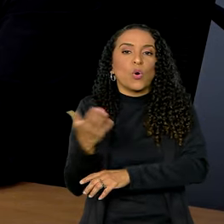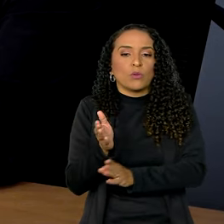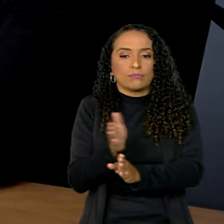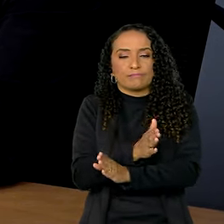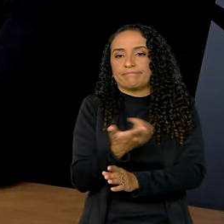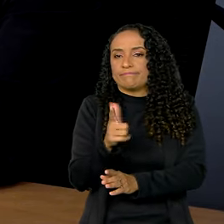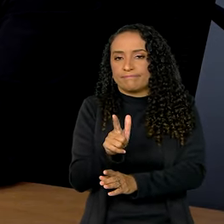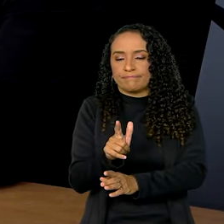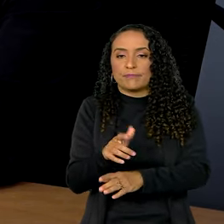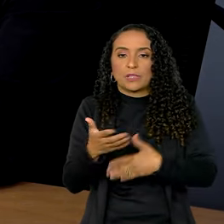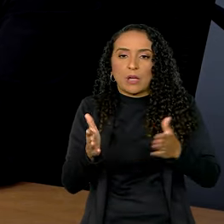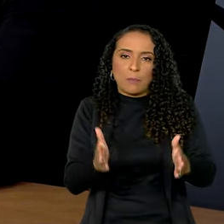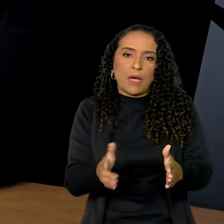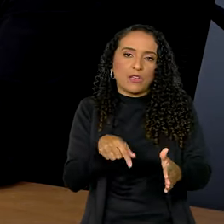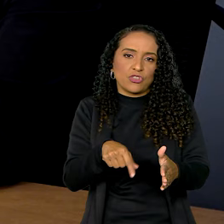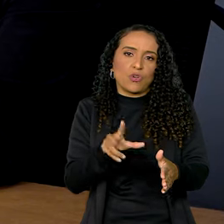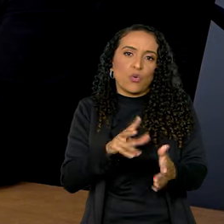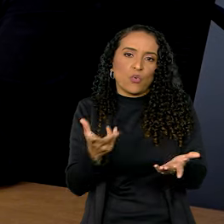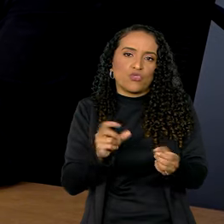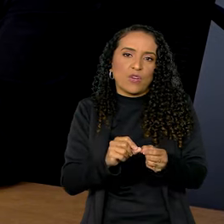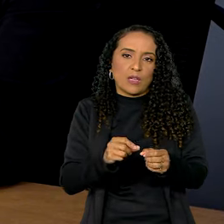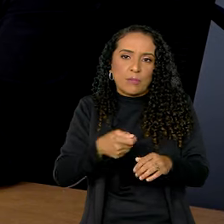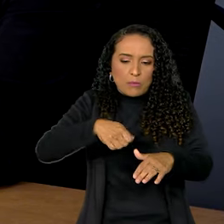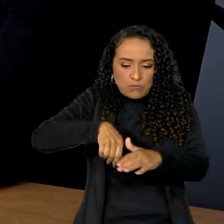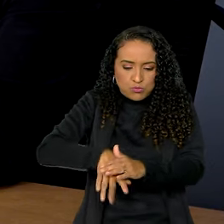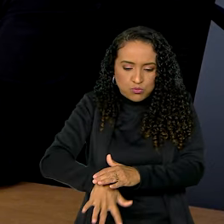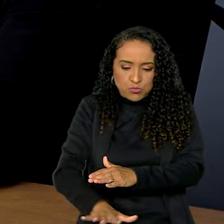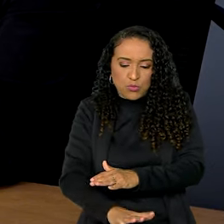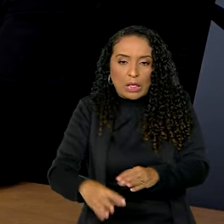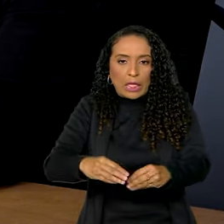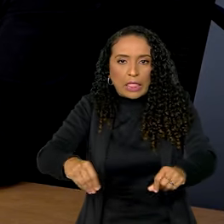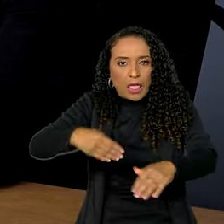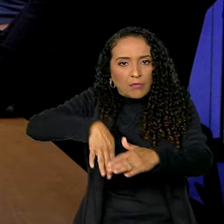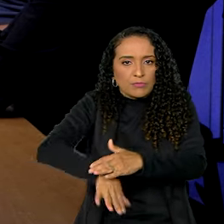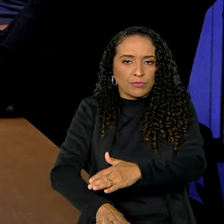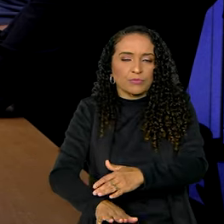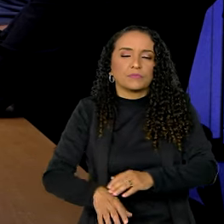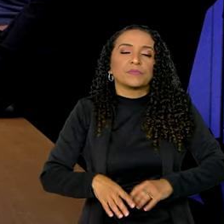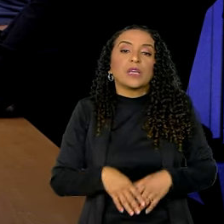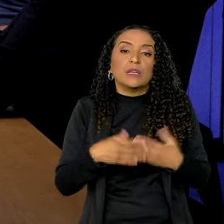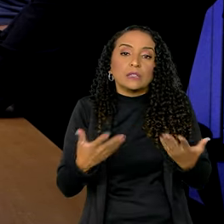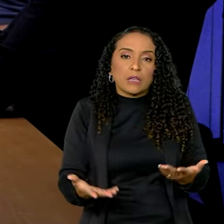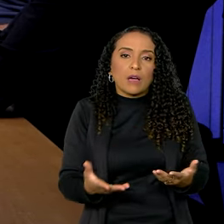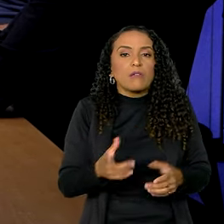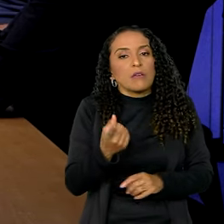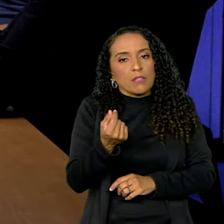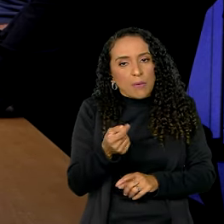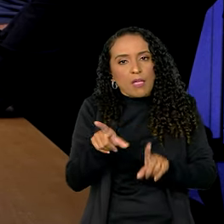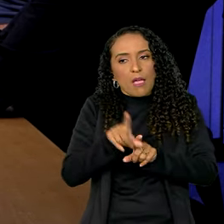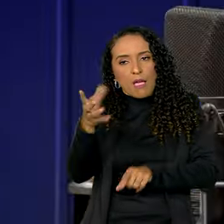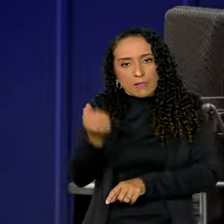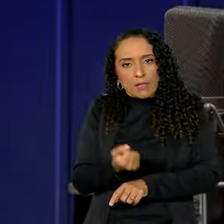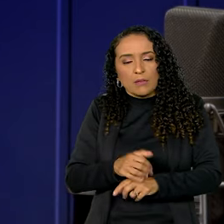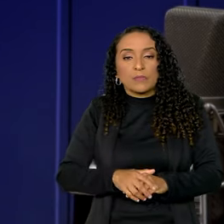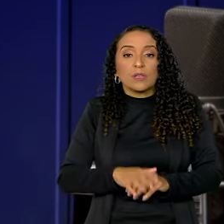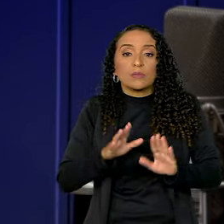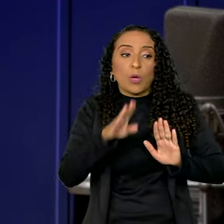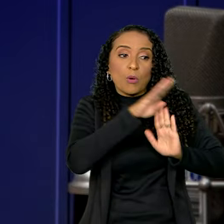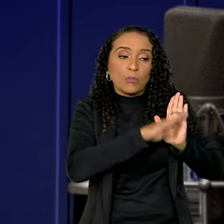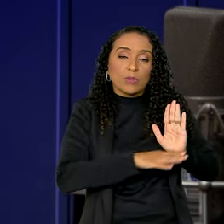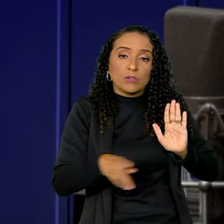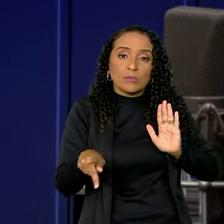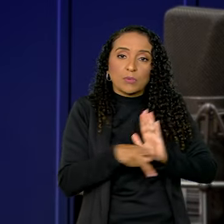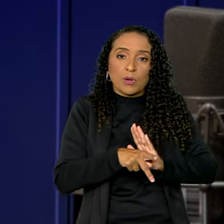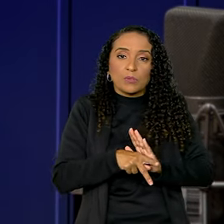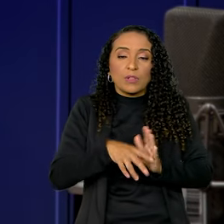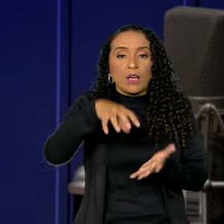outra parte não Então essa outra parte acaba indo hoje para aterro mas uma parte é é reciclada então ele acaba recebendo por isso isso é um um programa